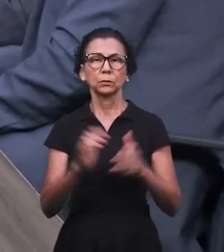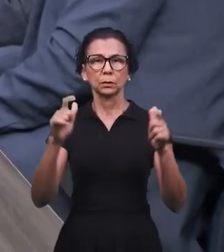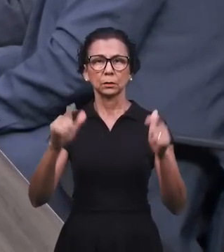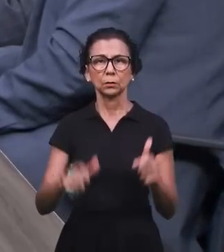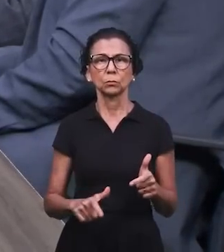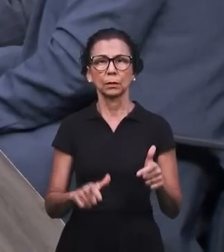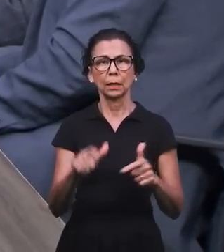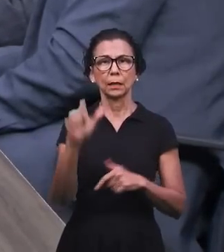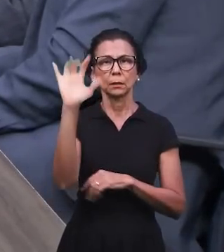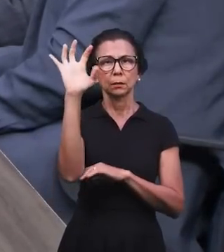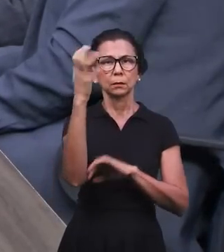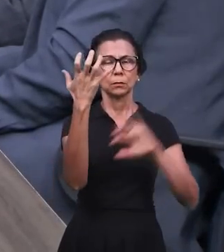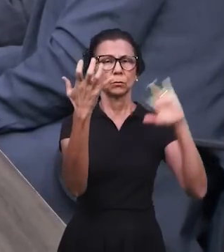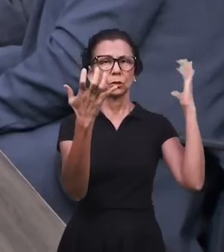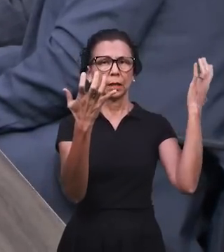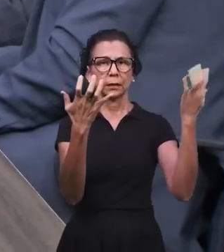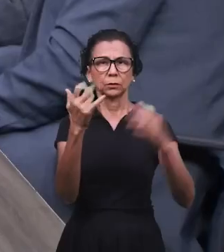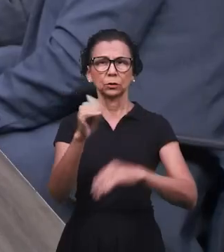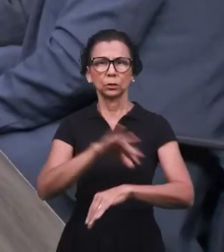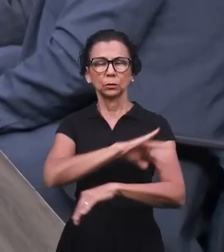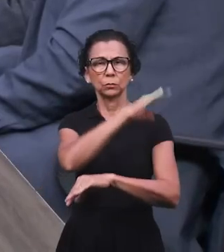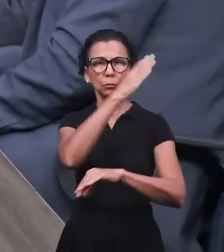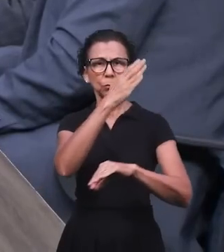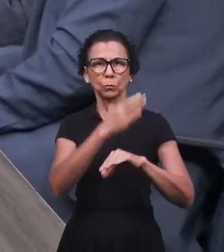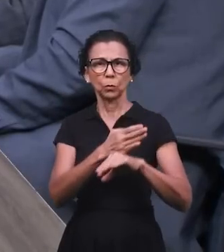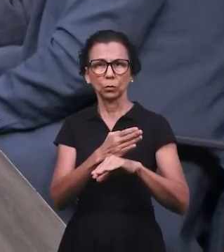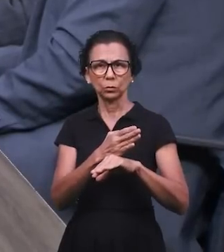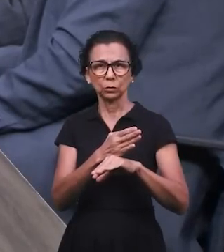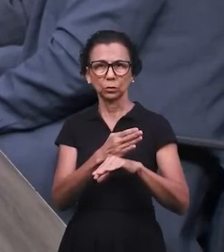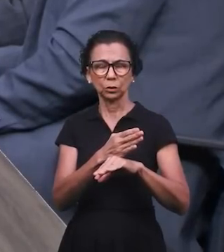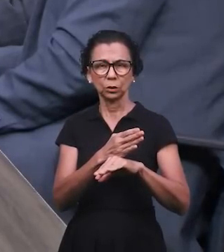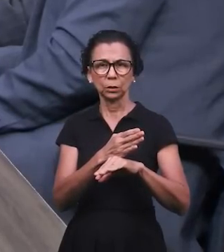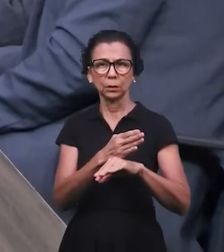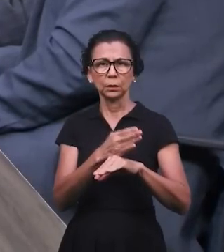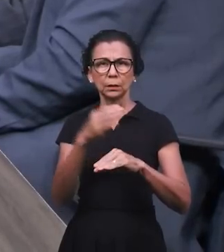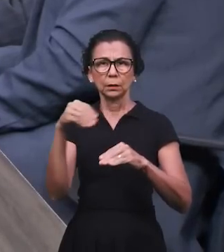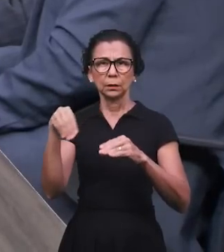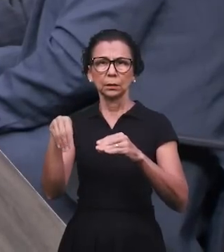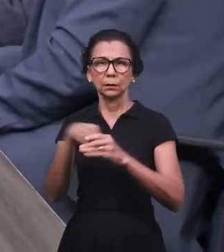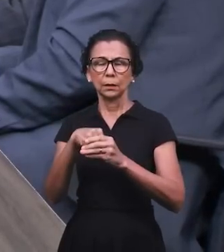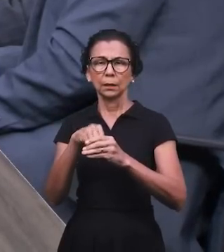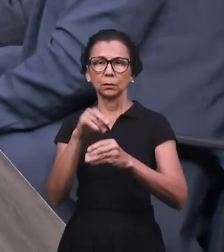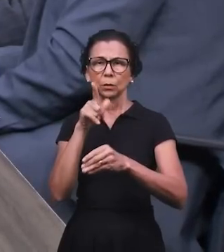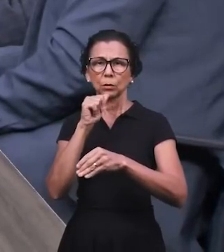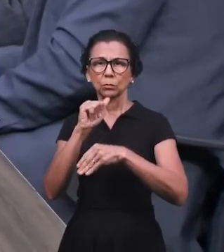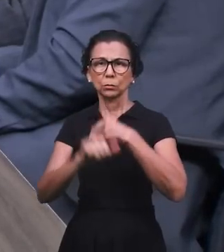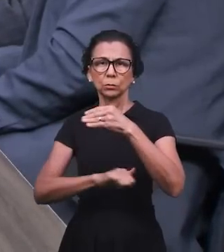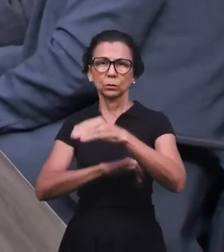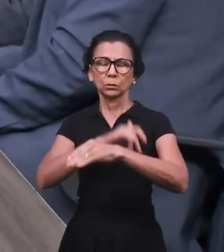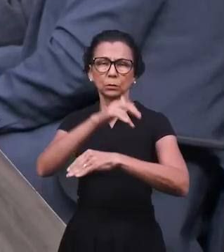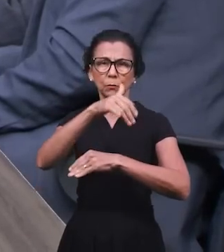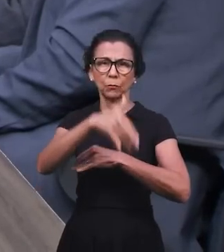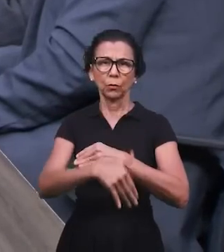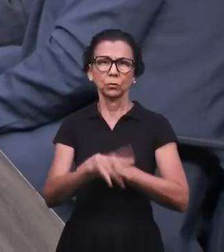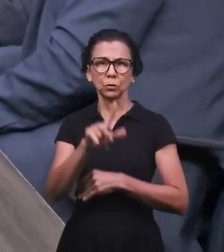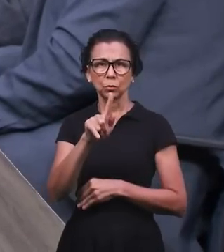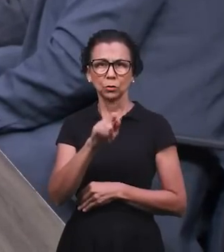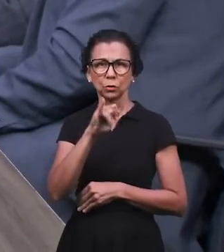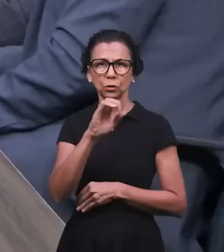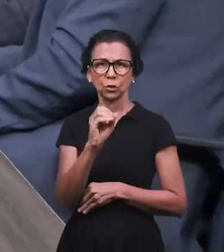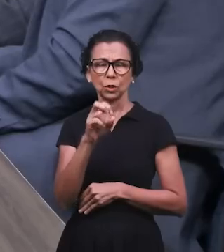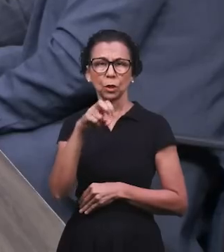é uma depressão onde está a fonte de Gion. E aqui o Monte das Oliveiras. Se pode passar que aqui nós vamos ver onde que estava a